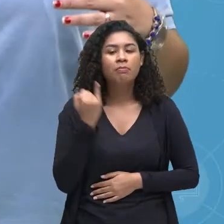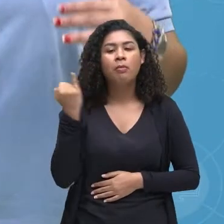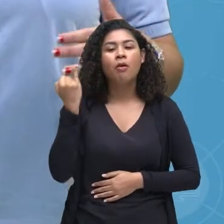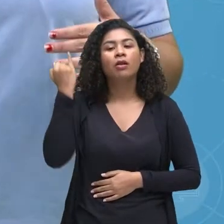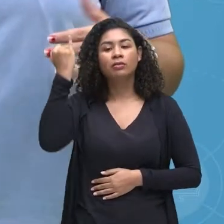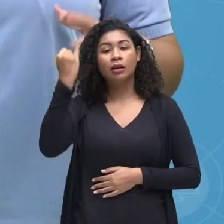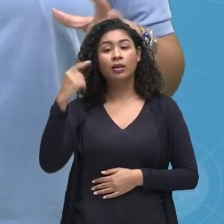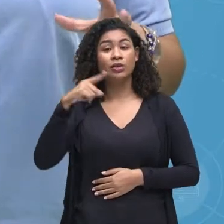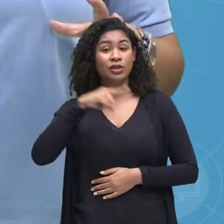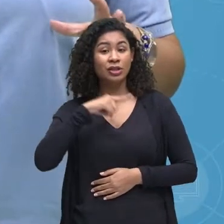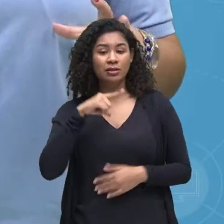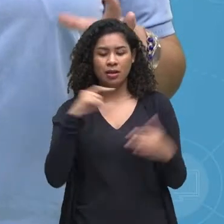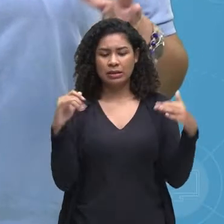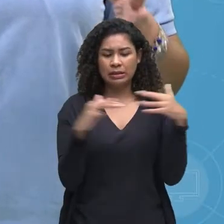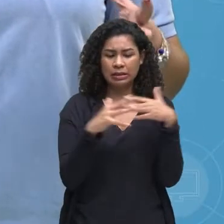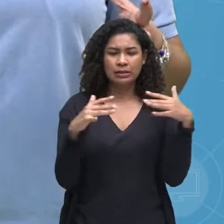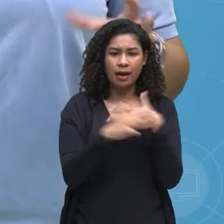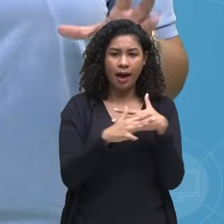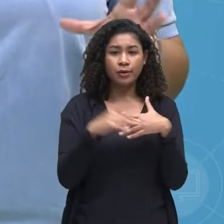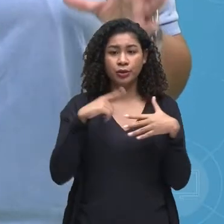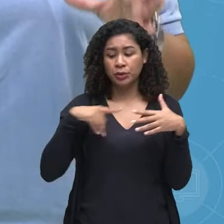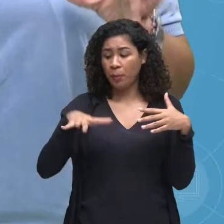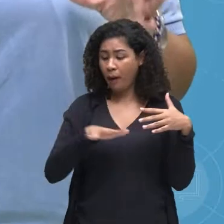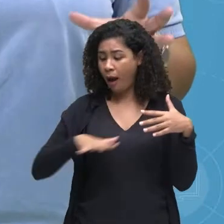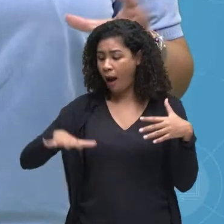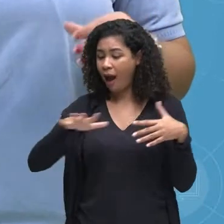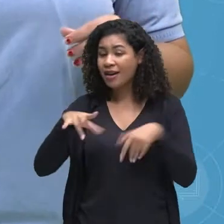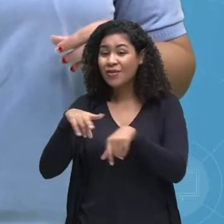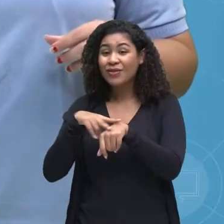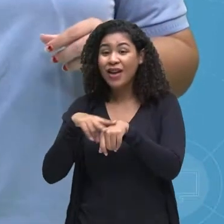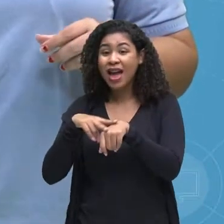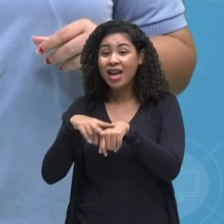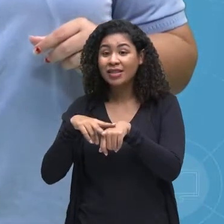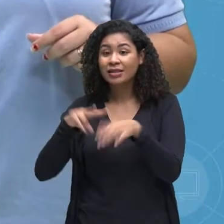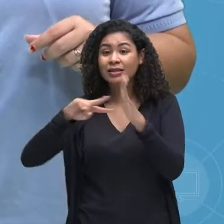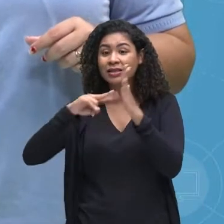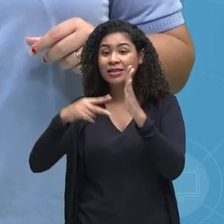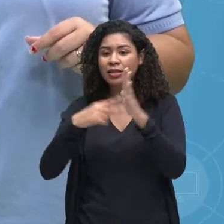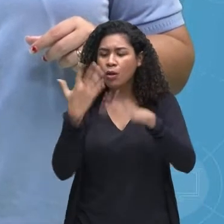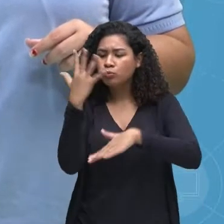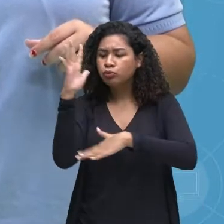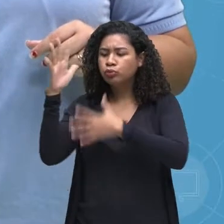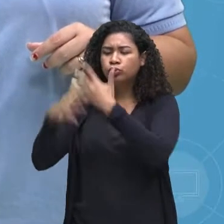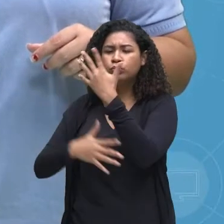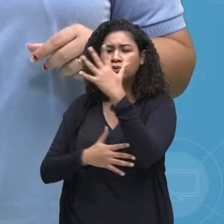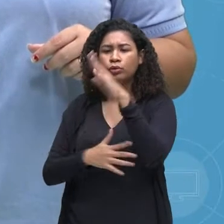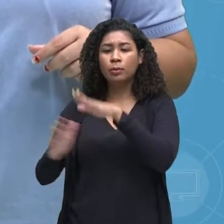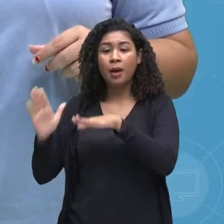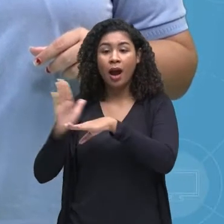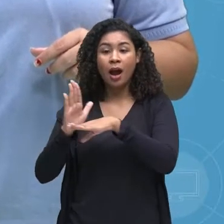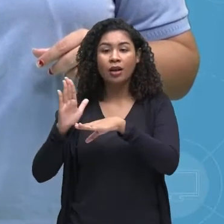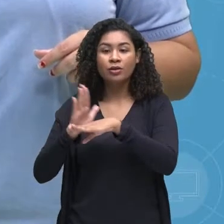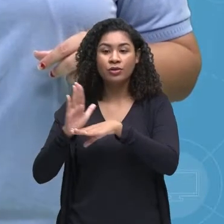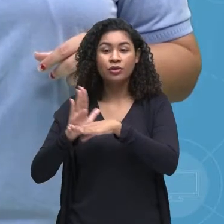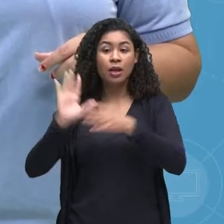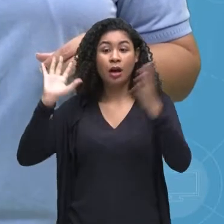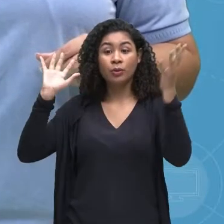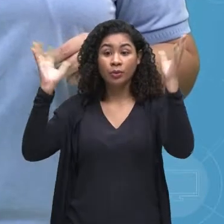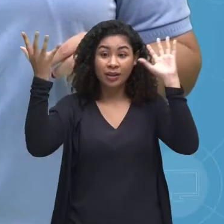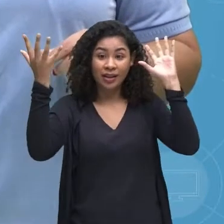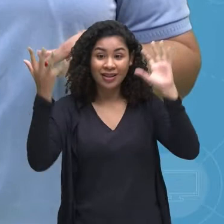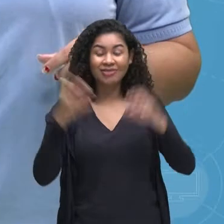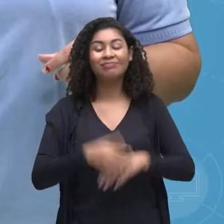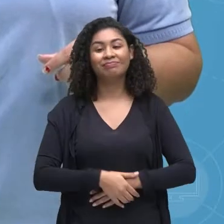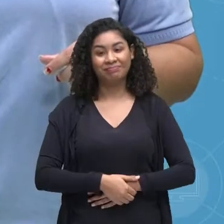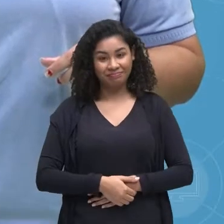cidades sempre para ajudar no clima, não esqueçam disso. E industrialização, né? Cada vez mais máquinas